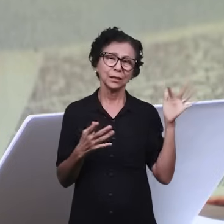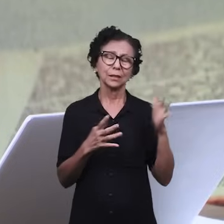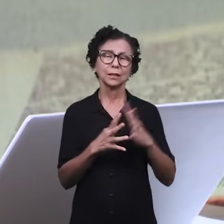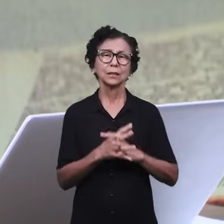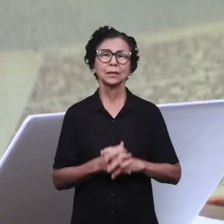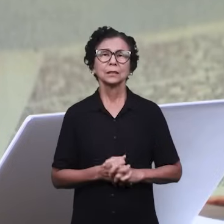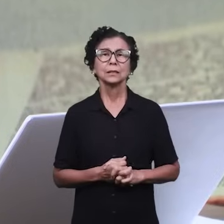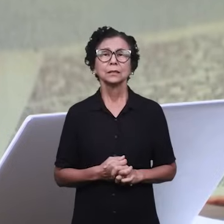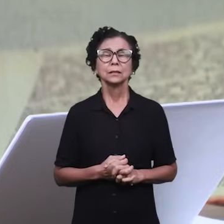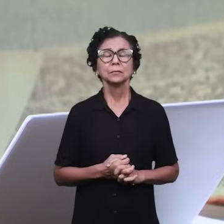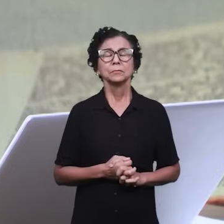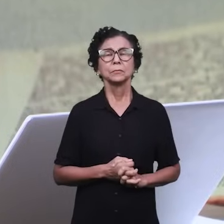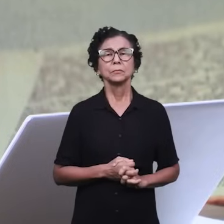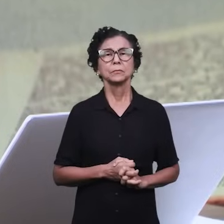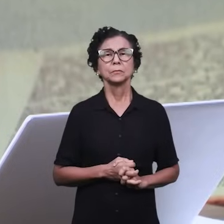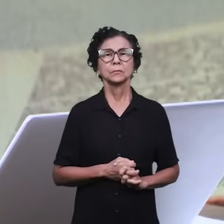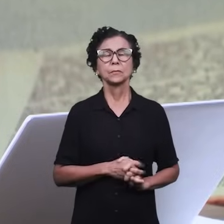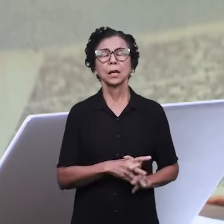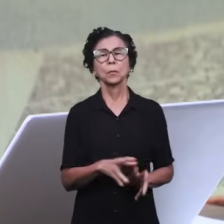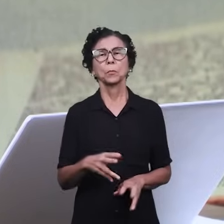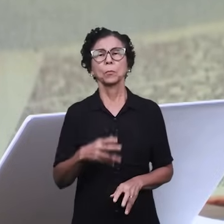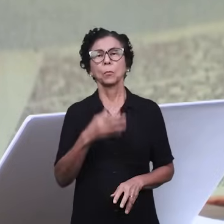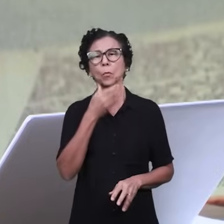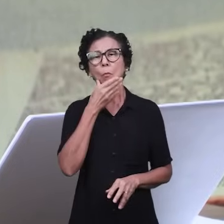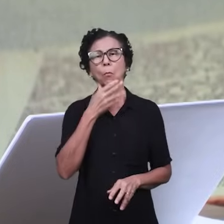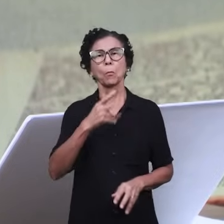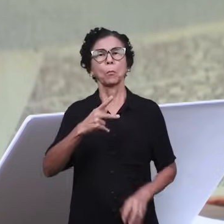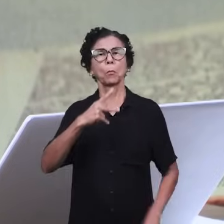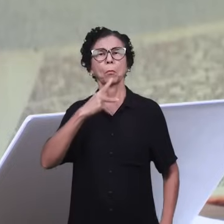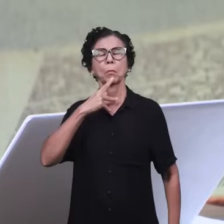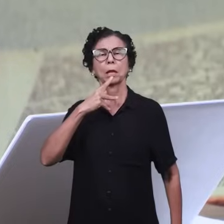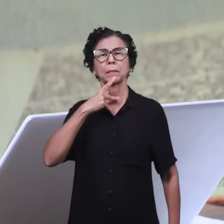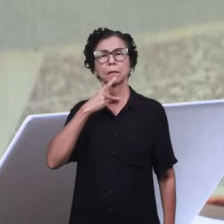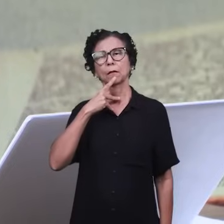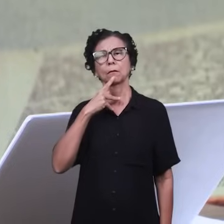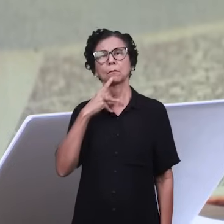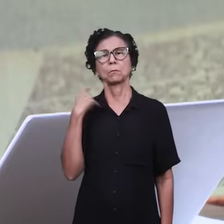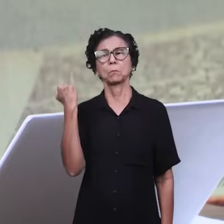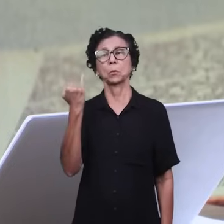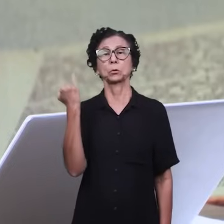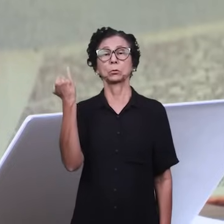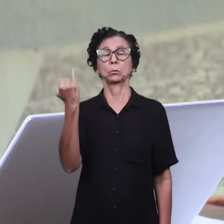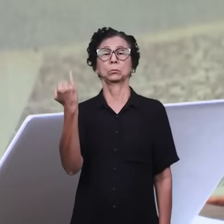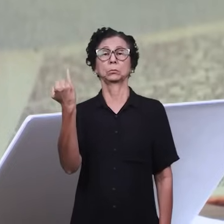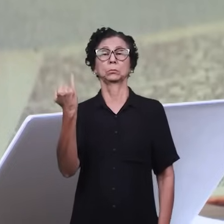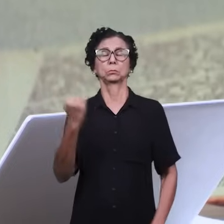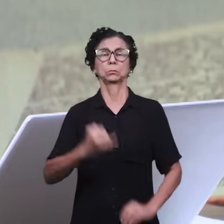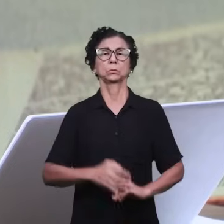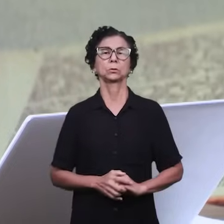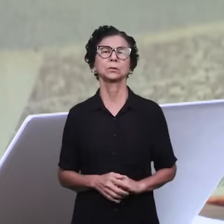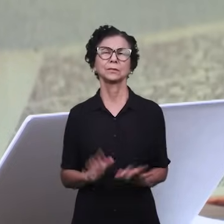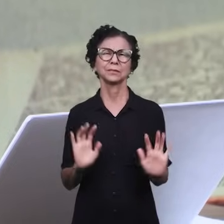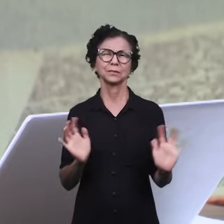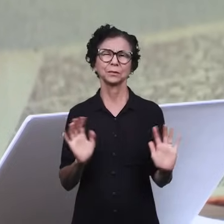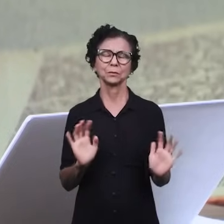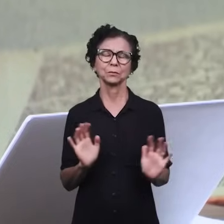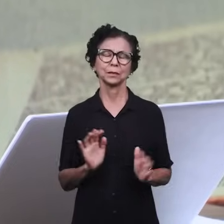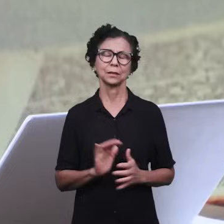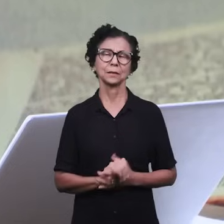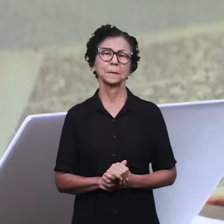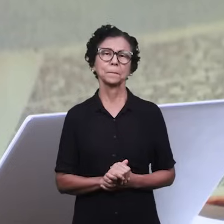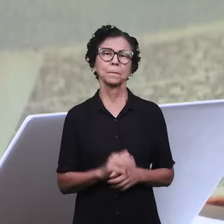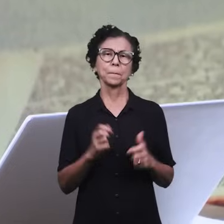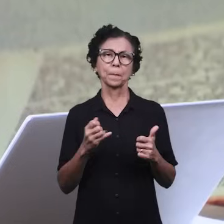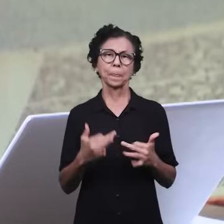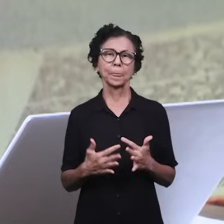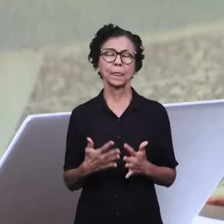Platão era tão importante para o cristianismo assim, né? E nós vemos que não é nada disso. Platão, como já falamos